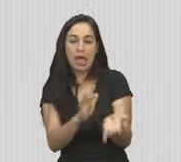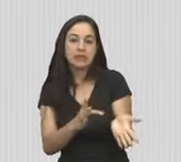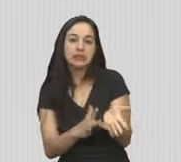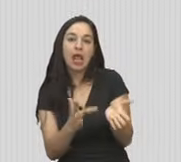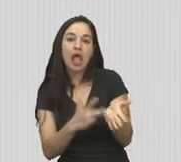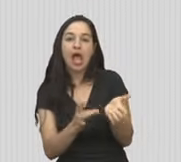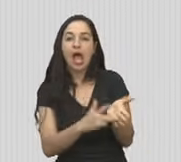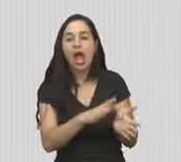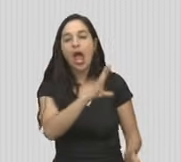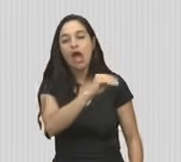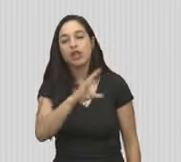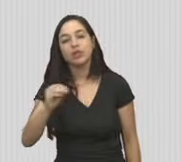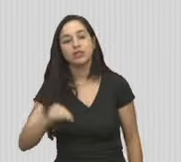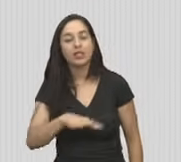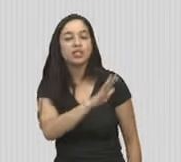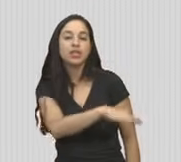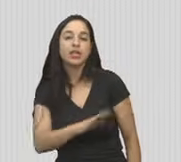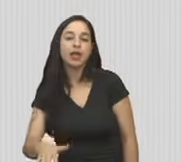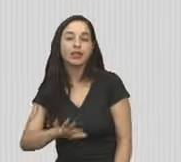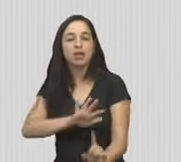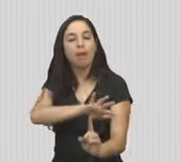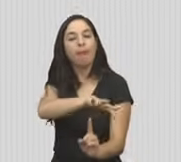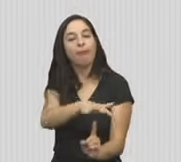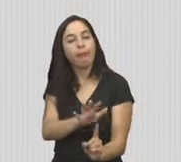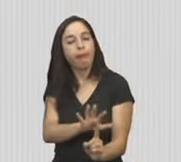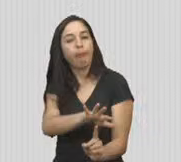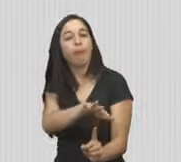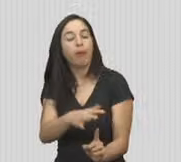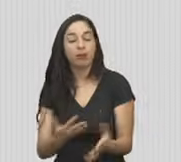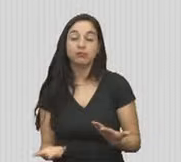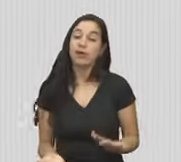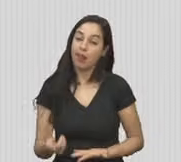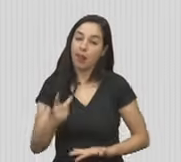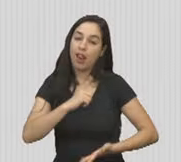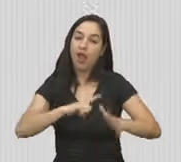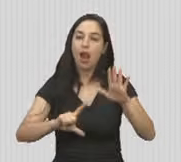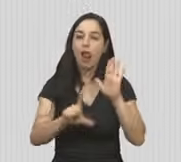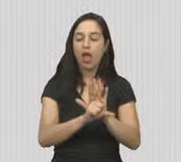adolescentes, crianças são aliciados. Existem as leis que já foram